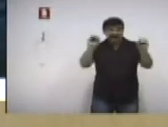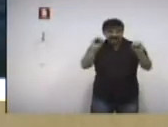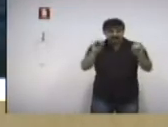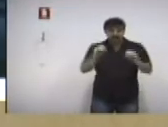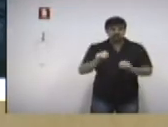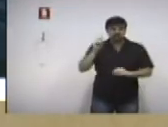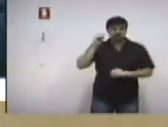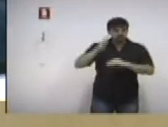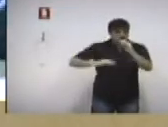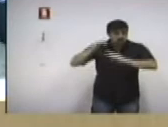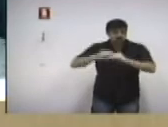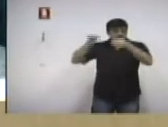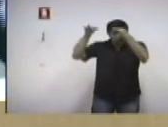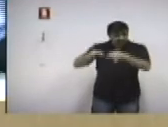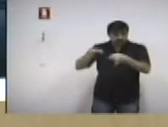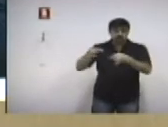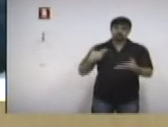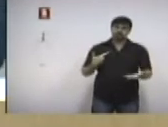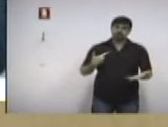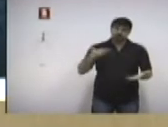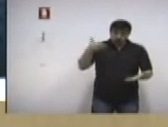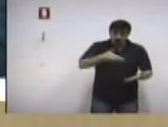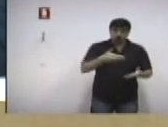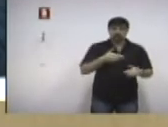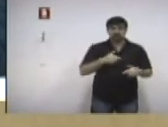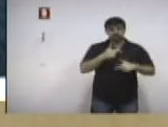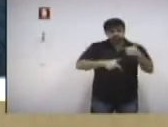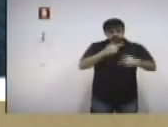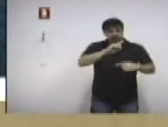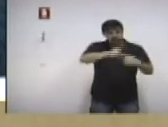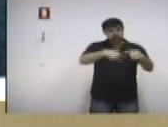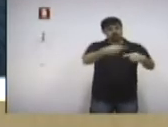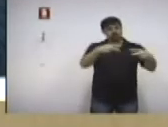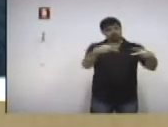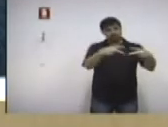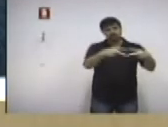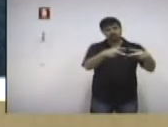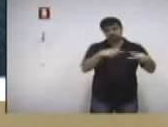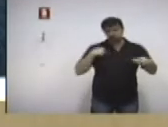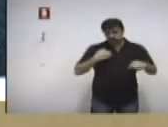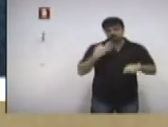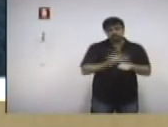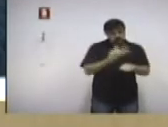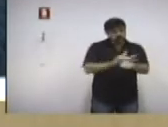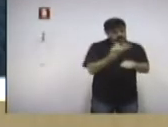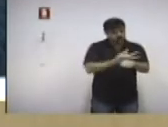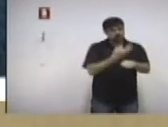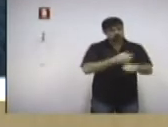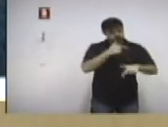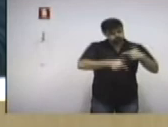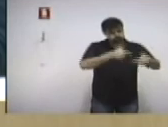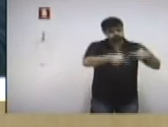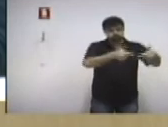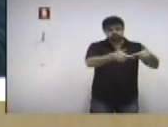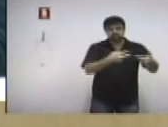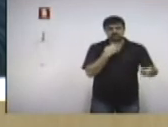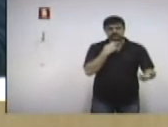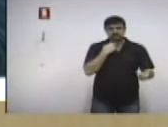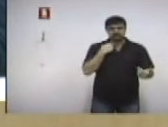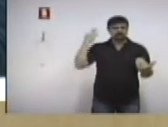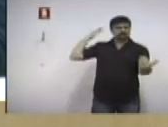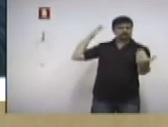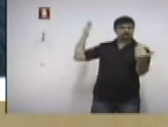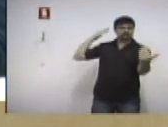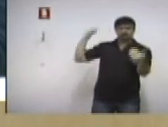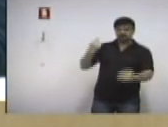eu só quero mostrar o né o que nós estamos fazendo que o orçamento tá acontecendo entendeu então o seu presidente é só isso Cada um